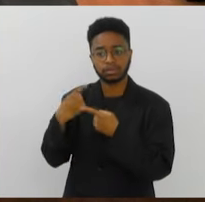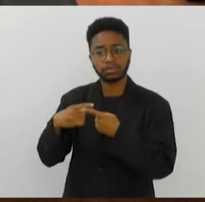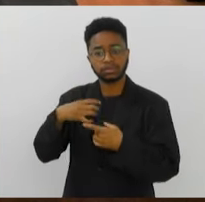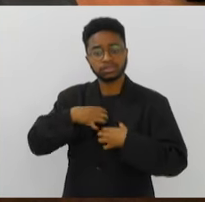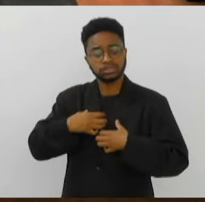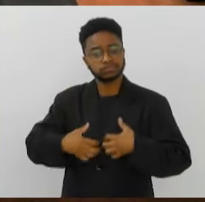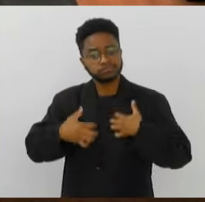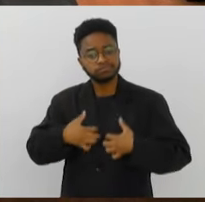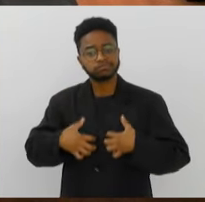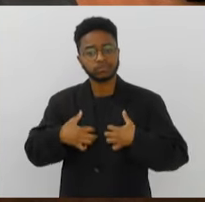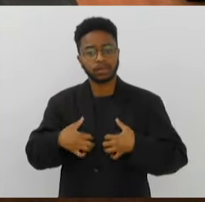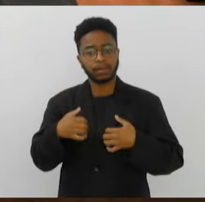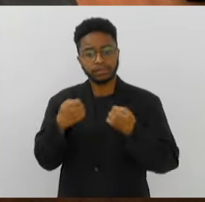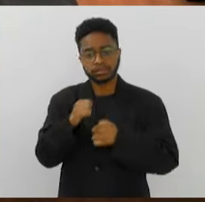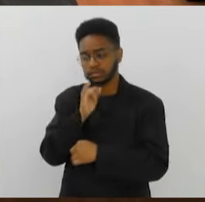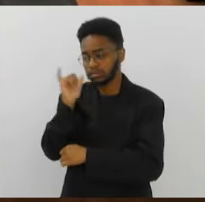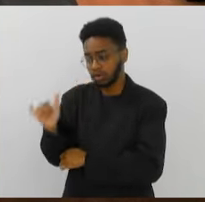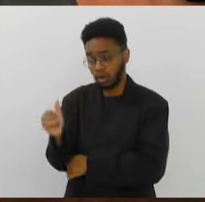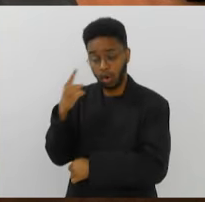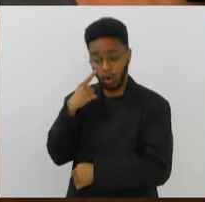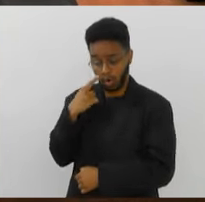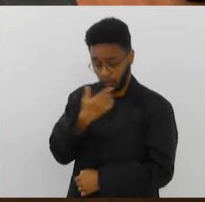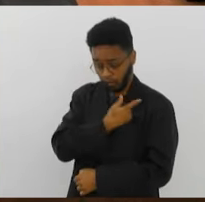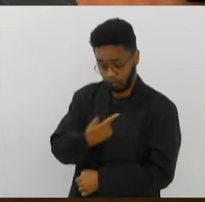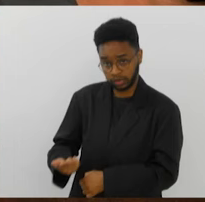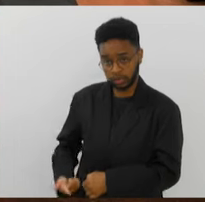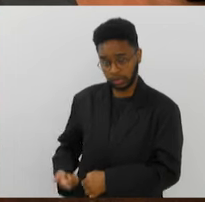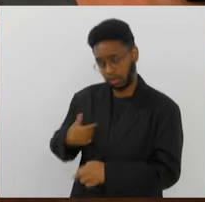cara. Chega e fala, governador, com todo respeito,